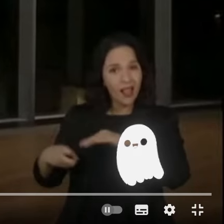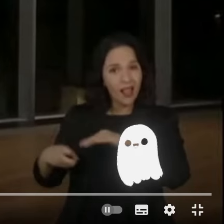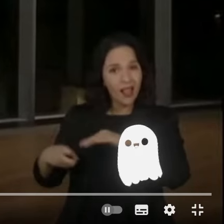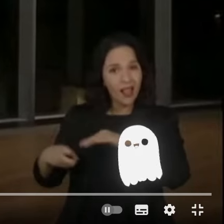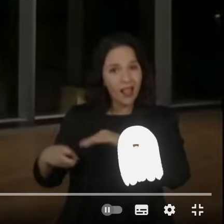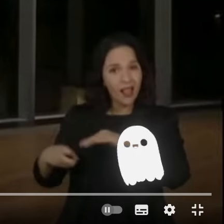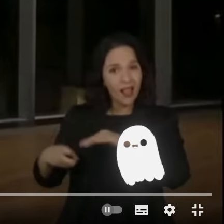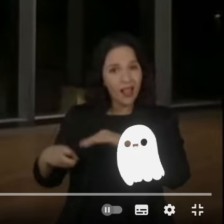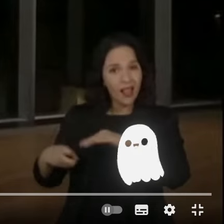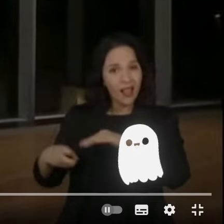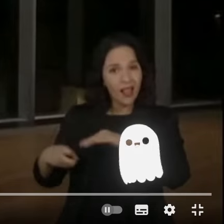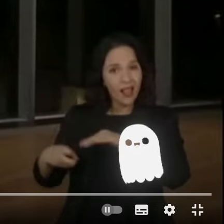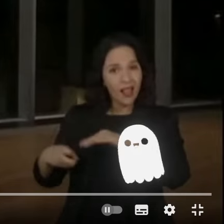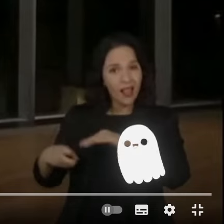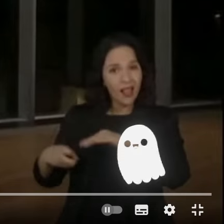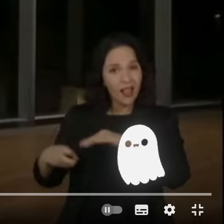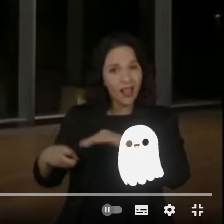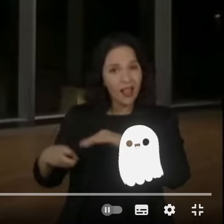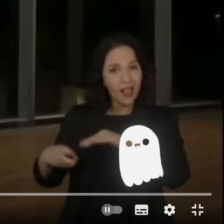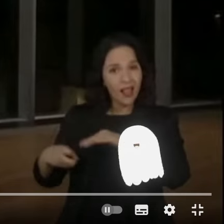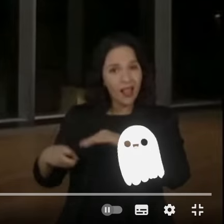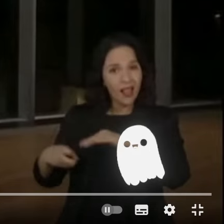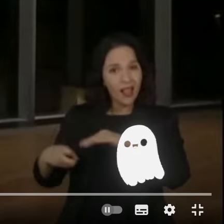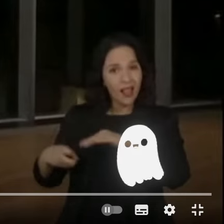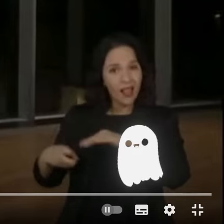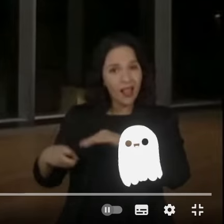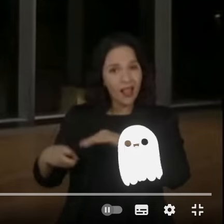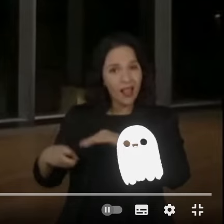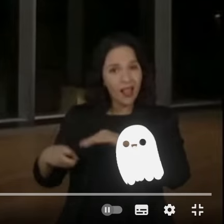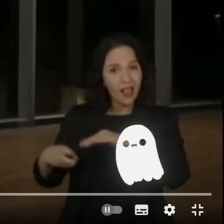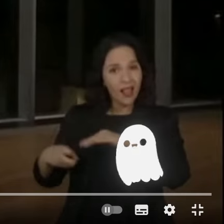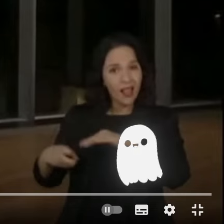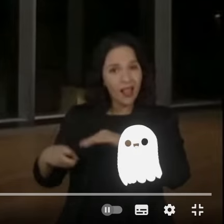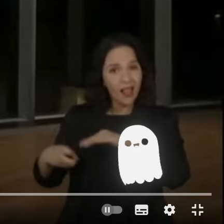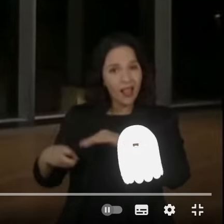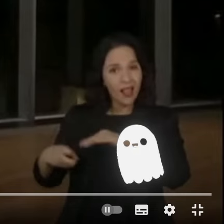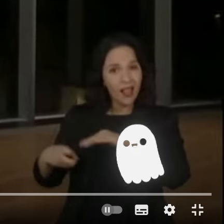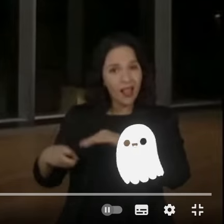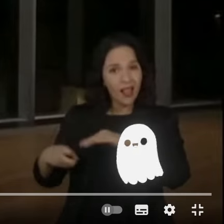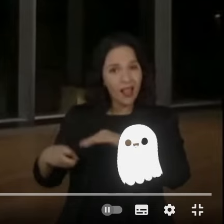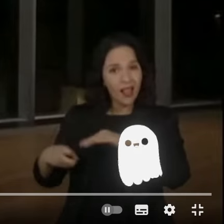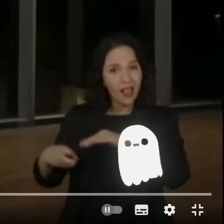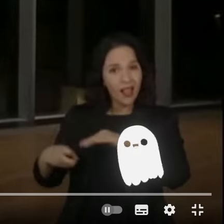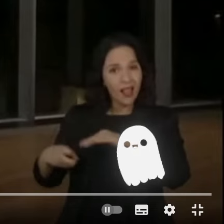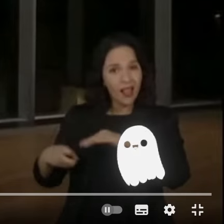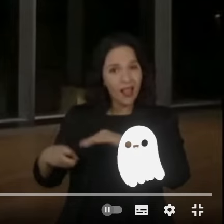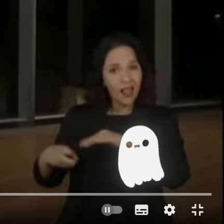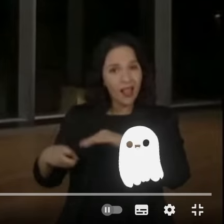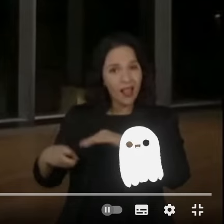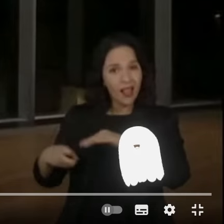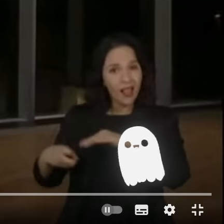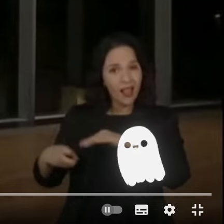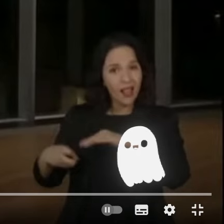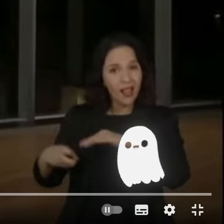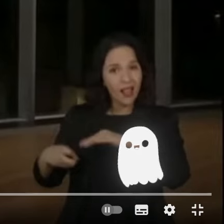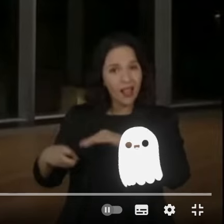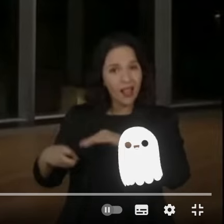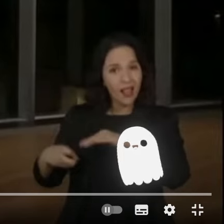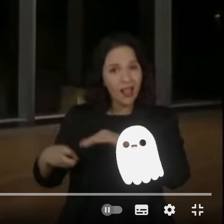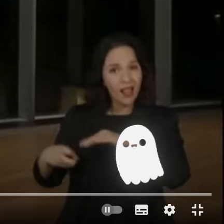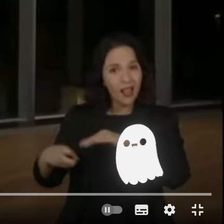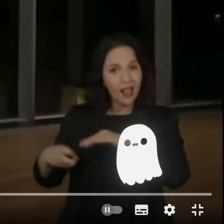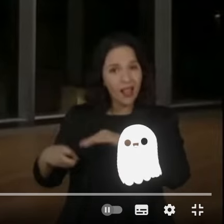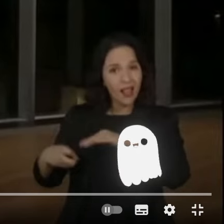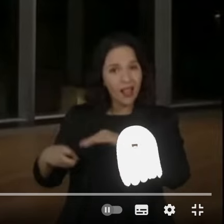10_quebra_porta_da_bel enviou 313 bits. Share 313, amo muito um terrorzinho. Gai, obrigada pelo